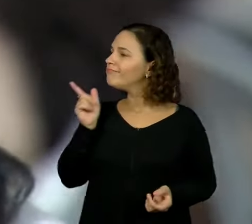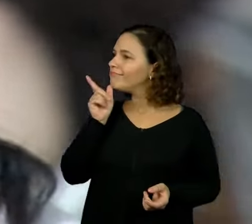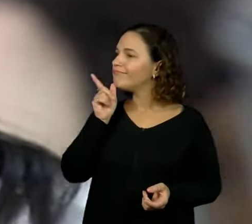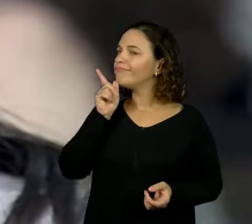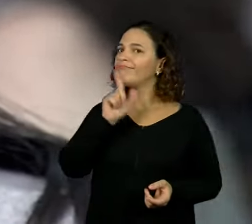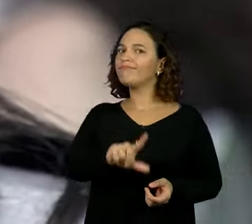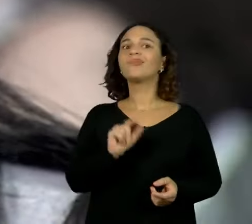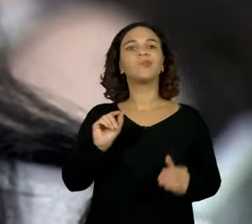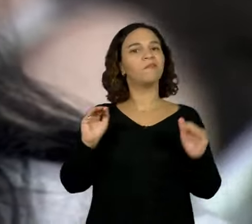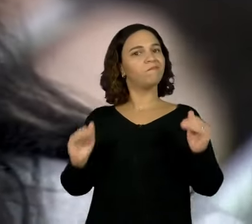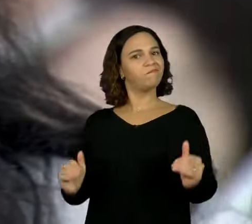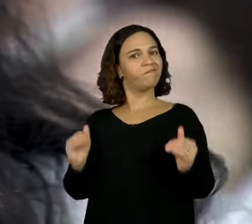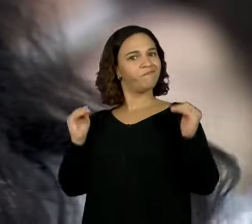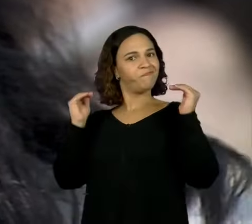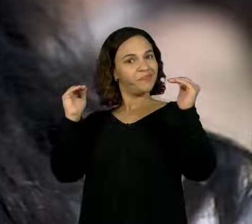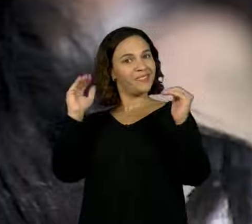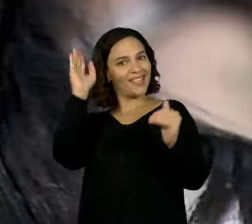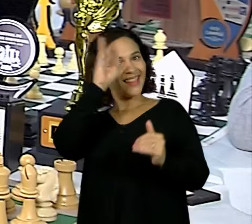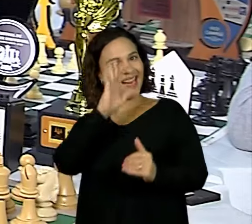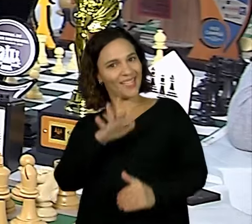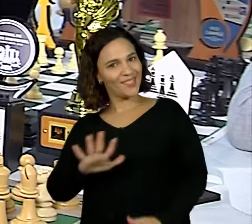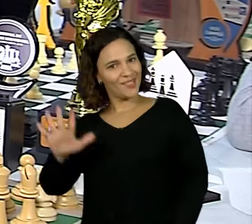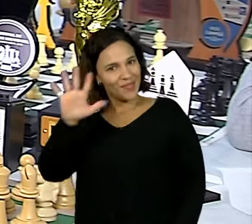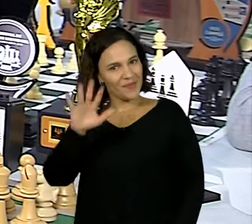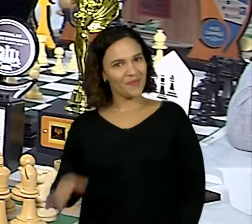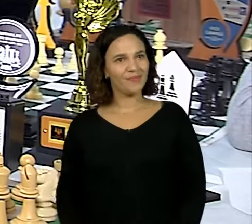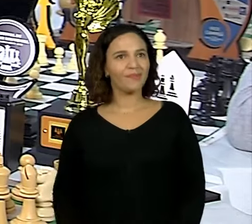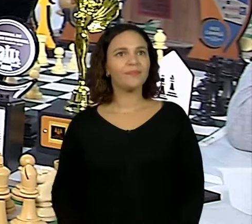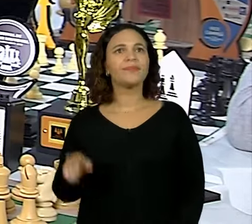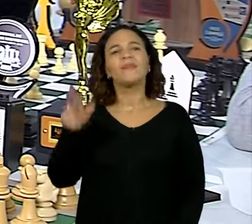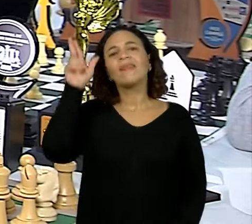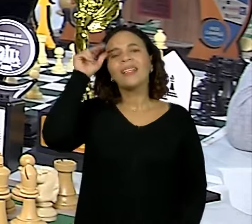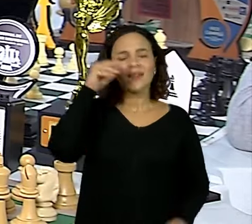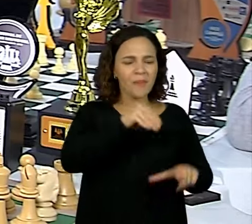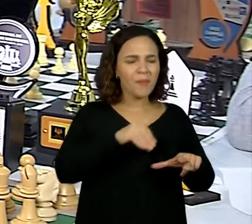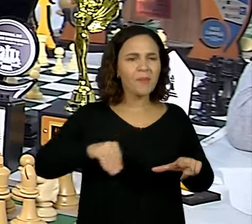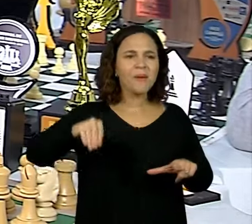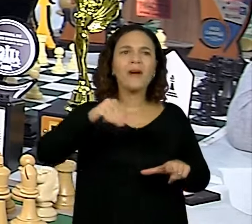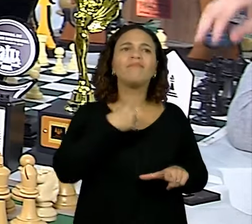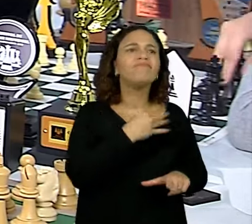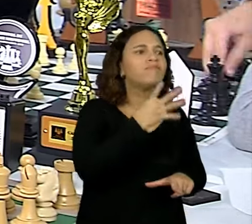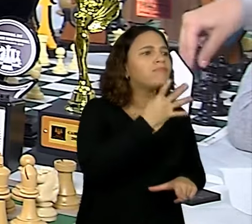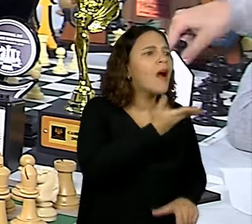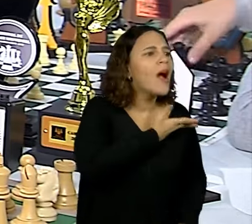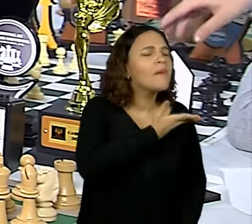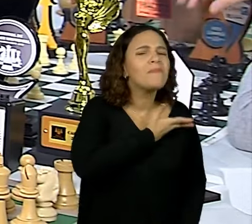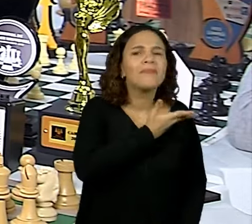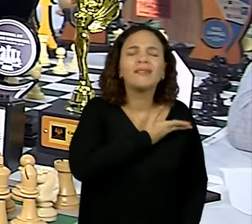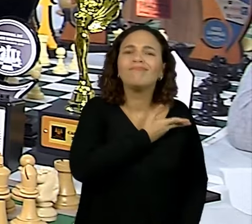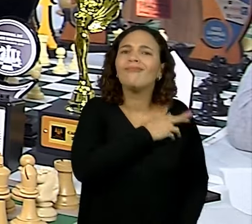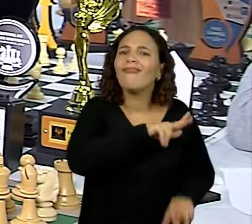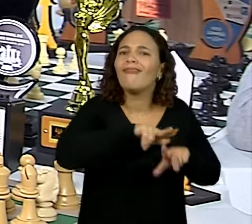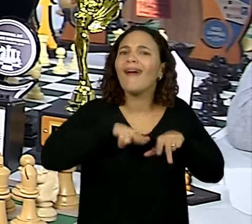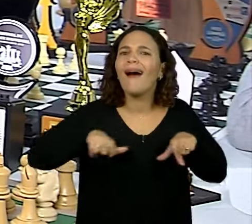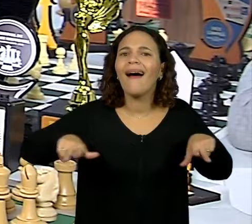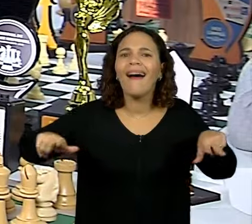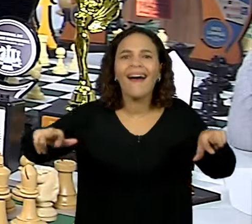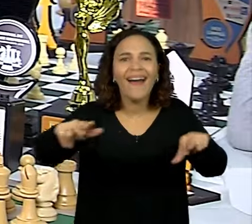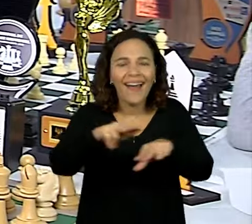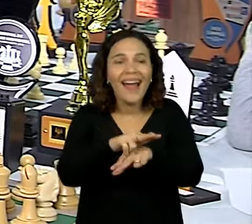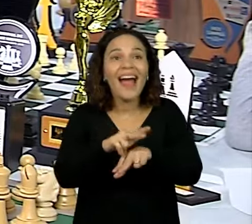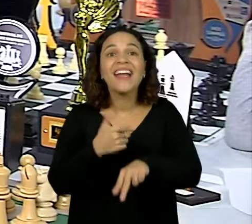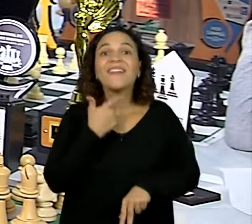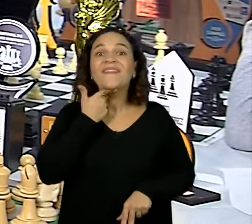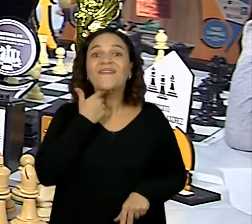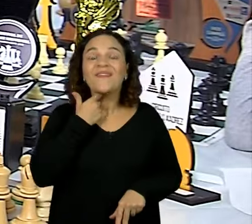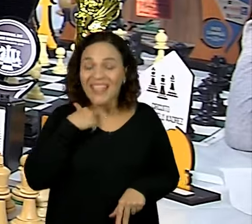o título de mestre nacional. No xadrez eu fiz muitas amizades, foi incrível. Aí deu mais vontade